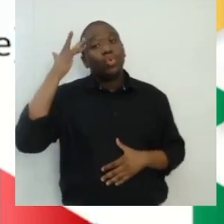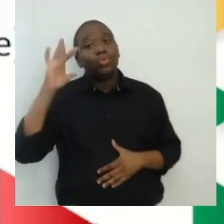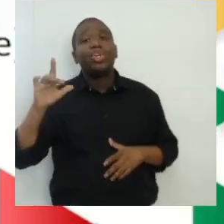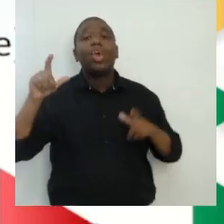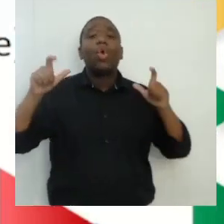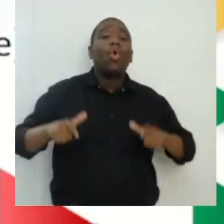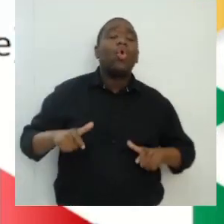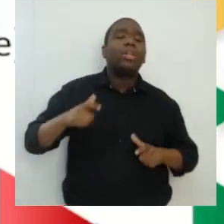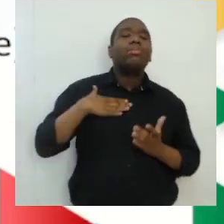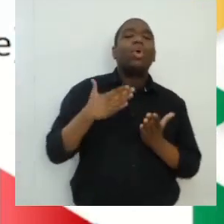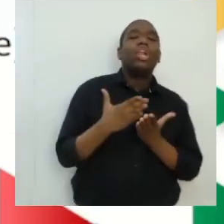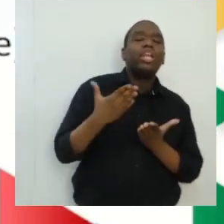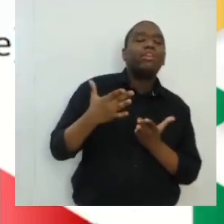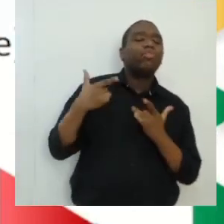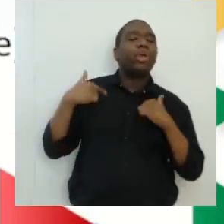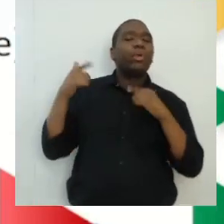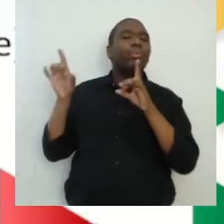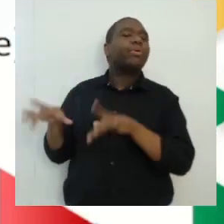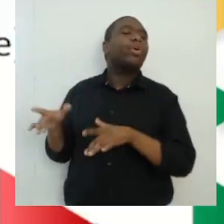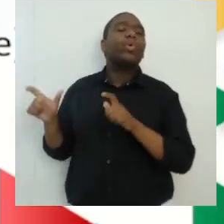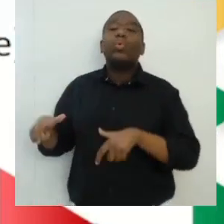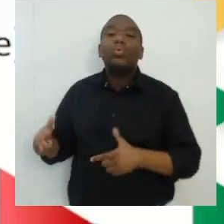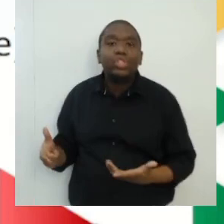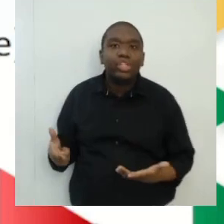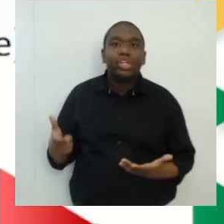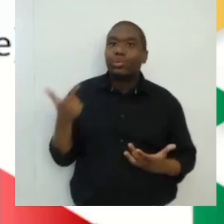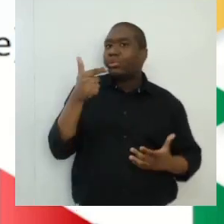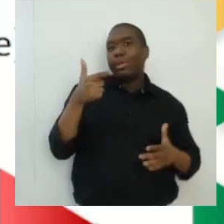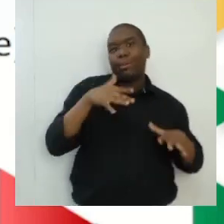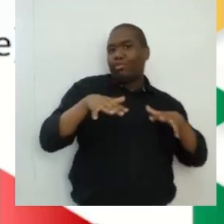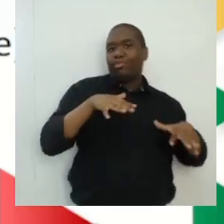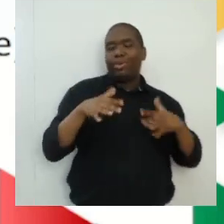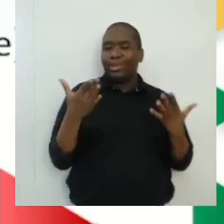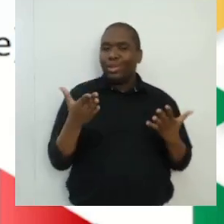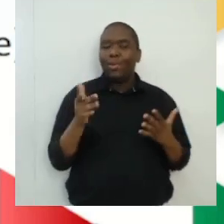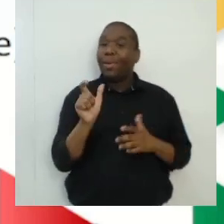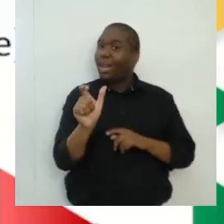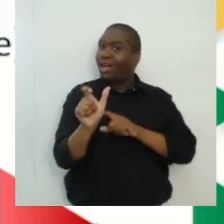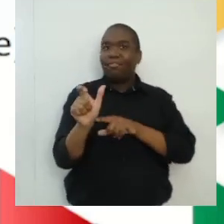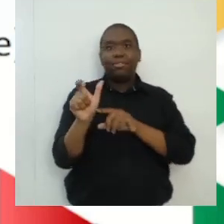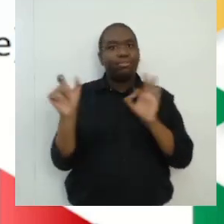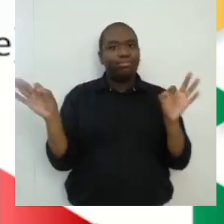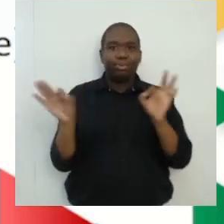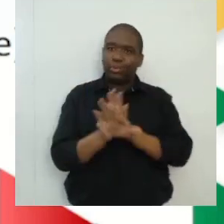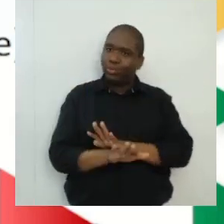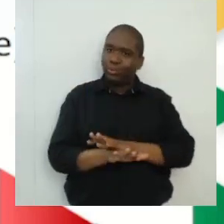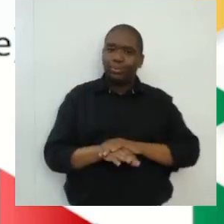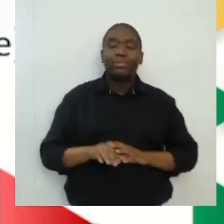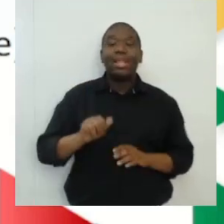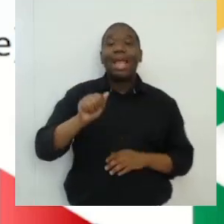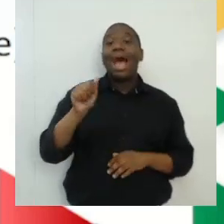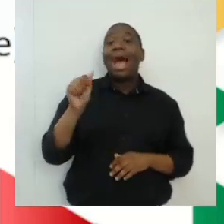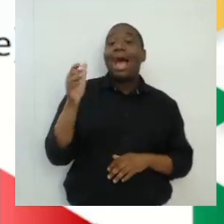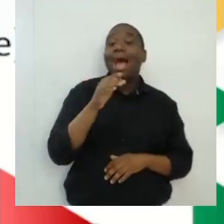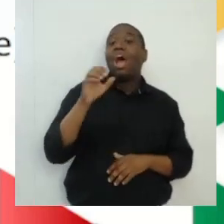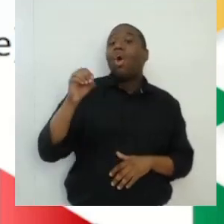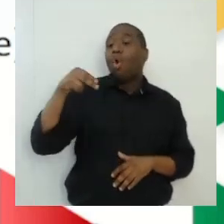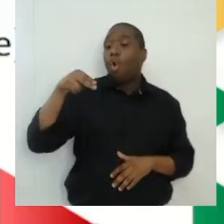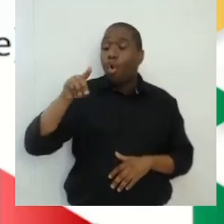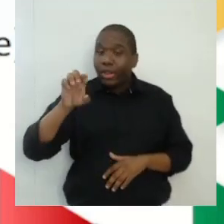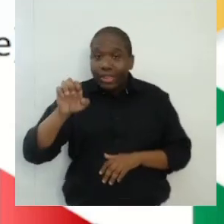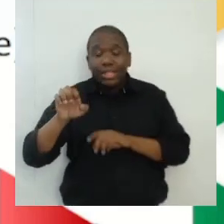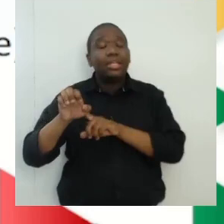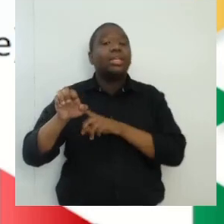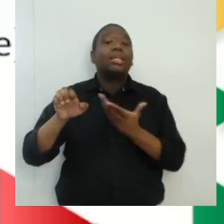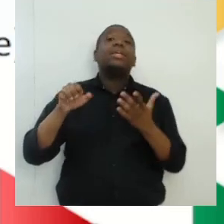deixei meus livros. Não sugere movimento, aí é algo fixo, tá? Já o aonde vai sugerir